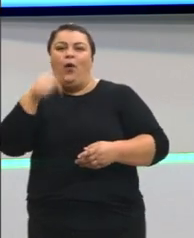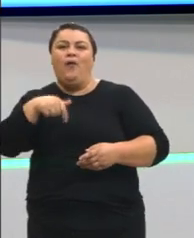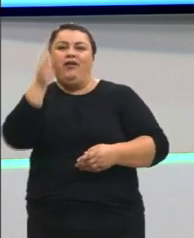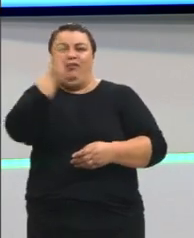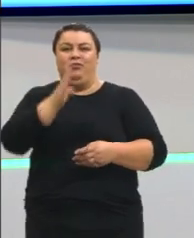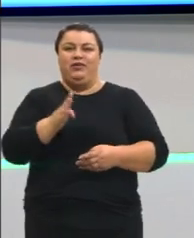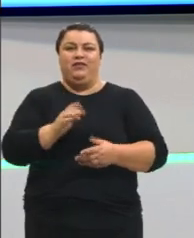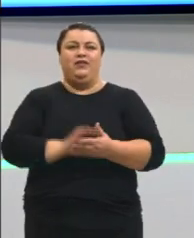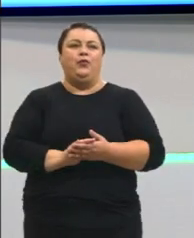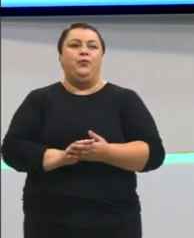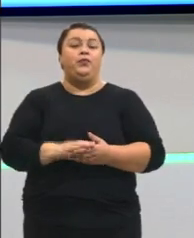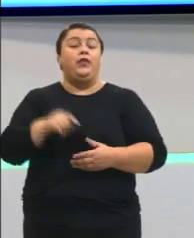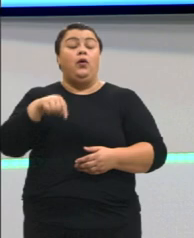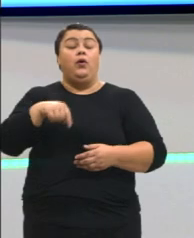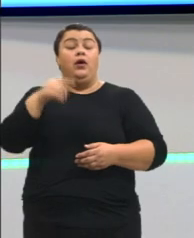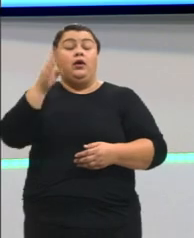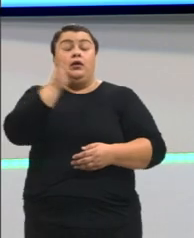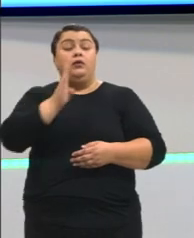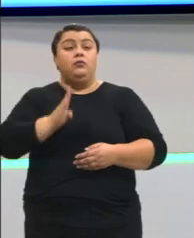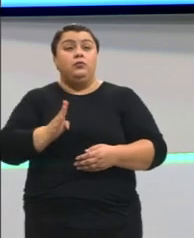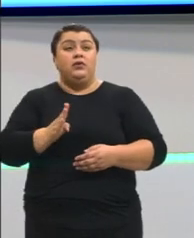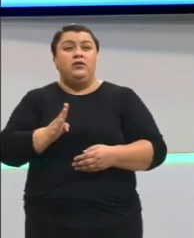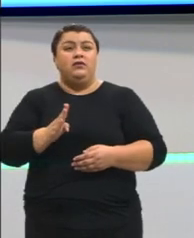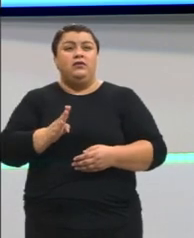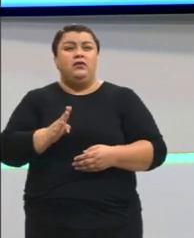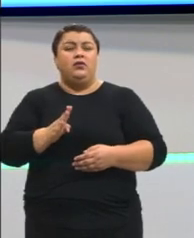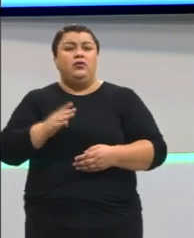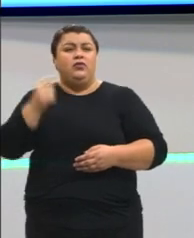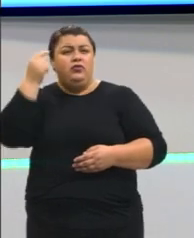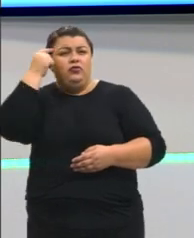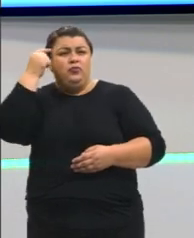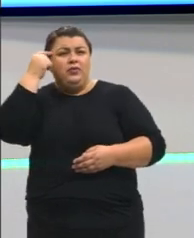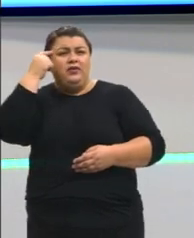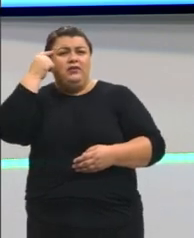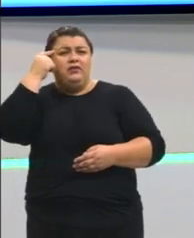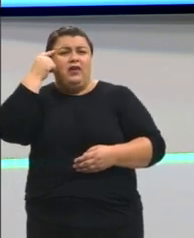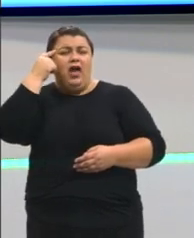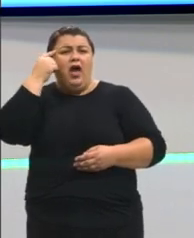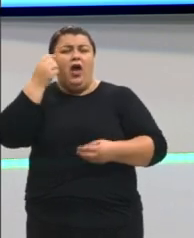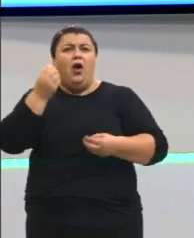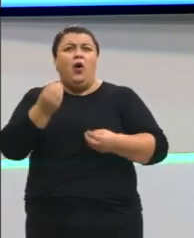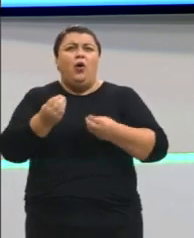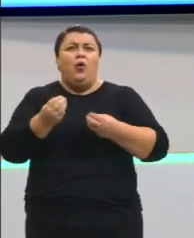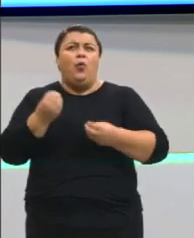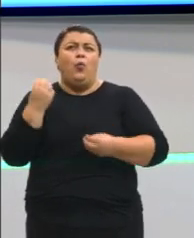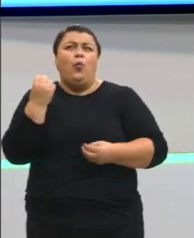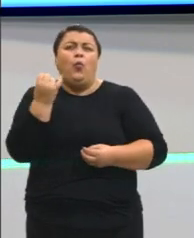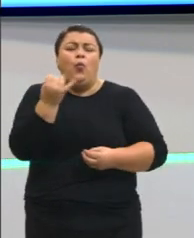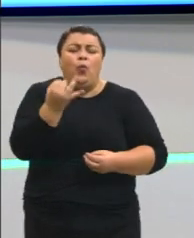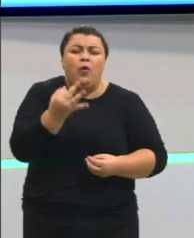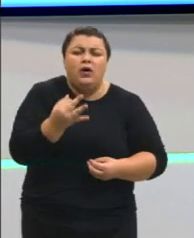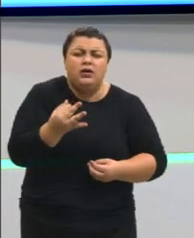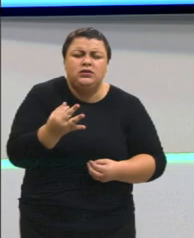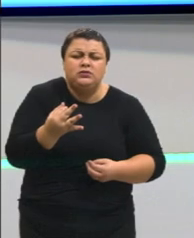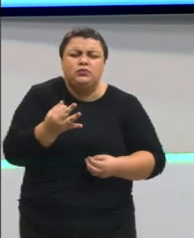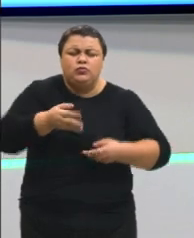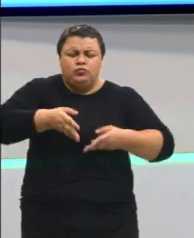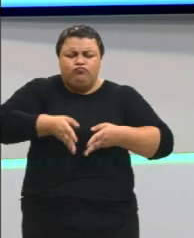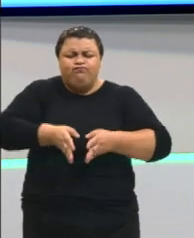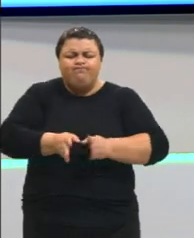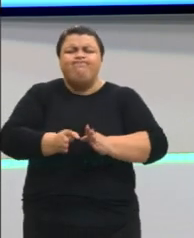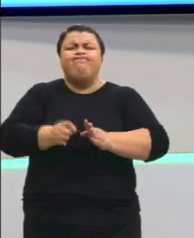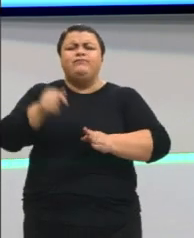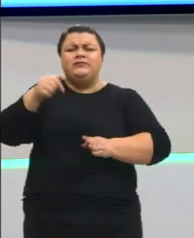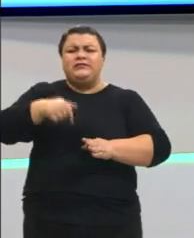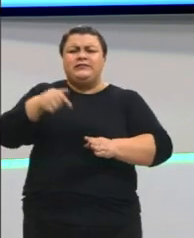estrangeiros recebido no país isso mais ainda se a gente pensar em o acidente de estrangeiros a gente tem ainda a gente tem um